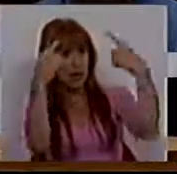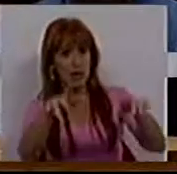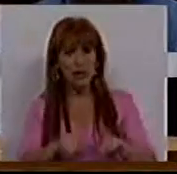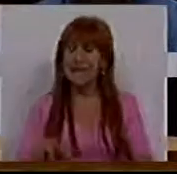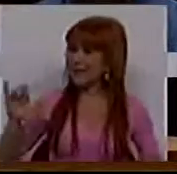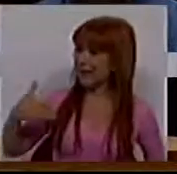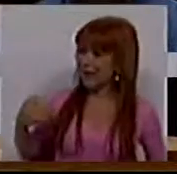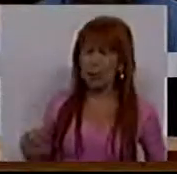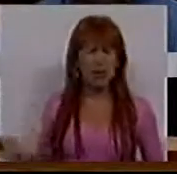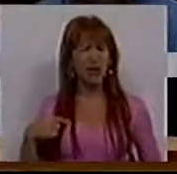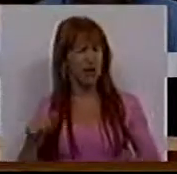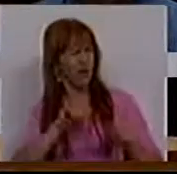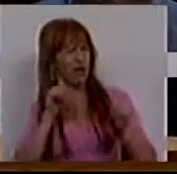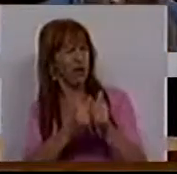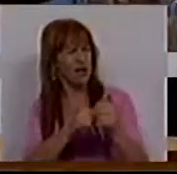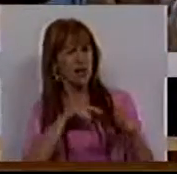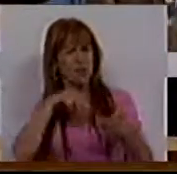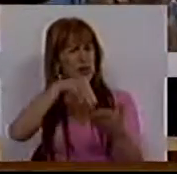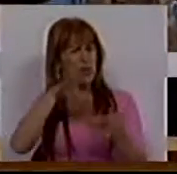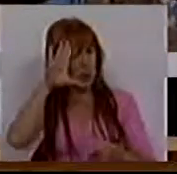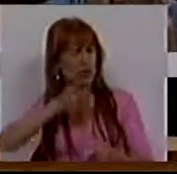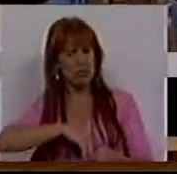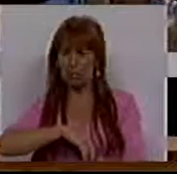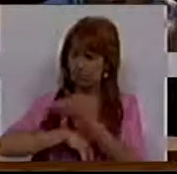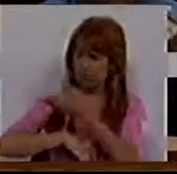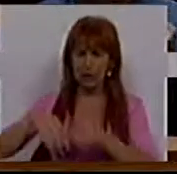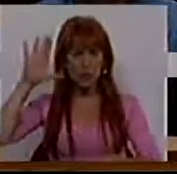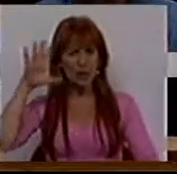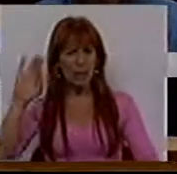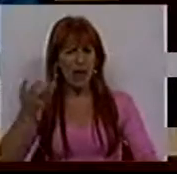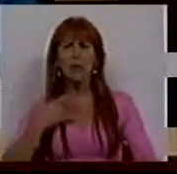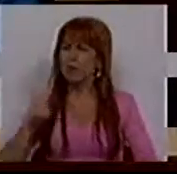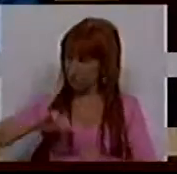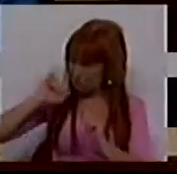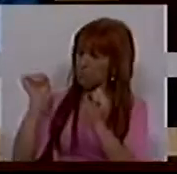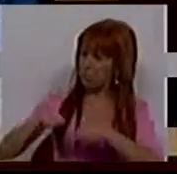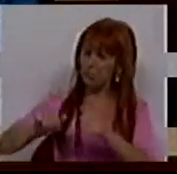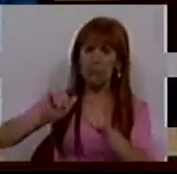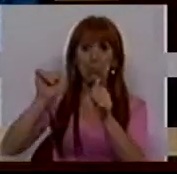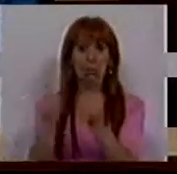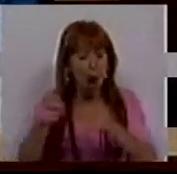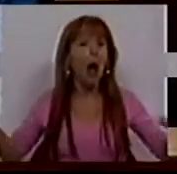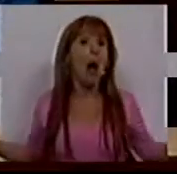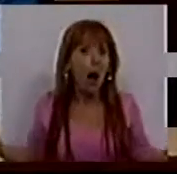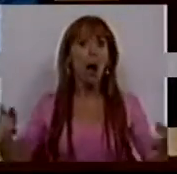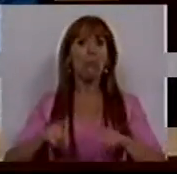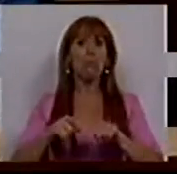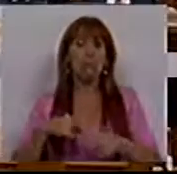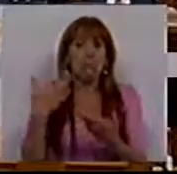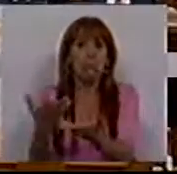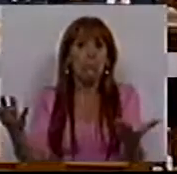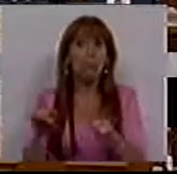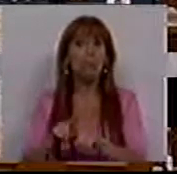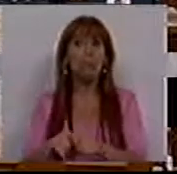Agora, que o CDS acompanhe essa sua posição, eu não sabia. Nem sabia que o PSD também acompanhava, mas fiquei, ou só posso concluir